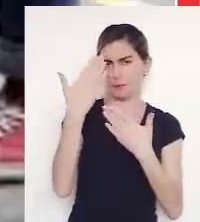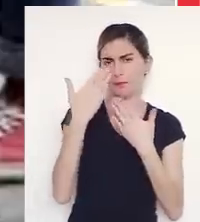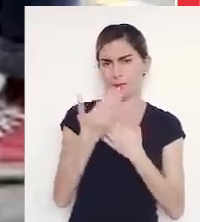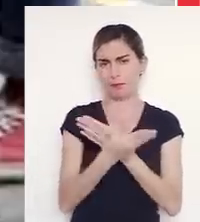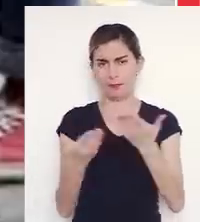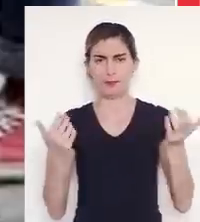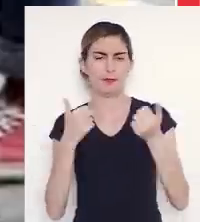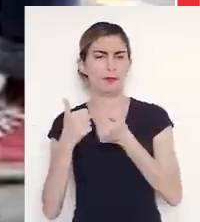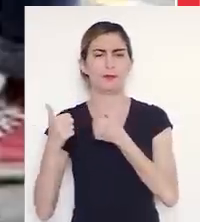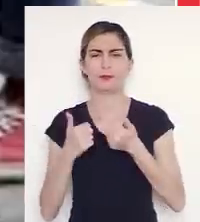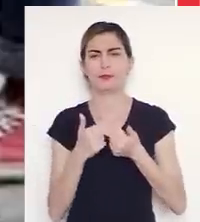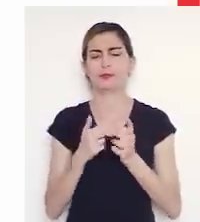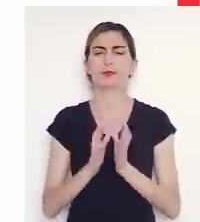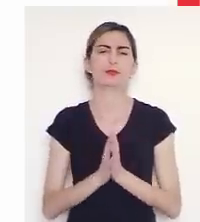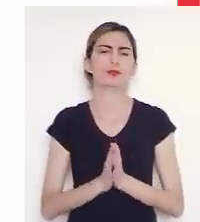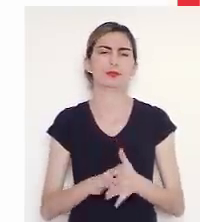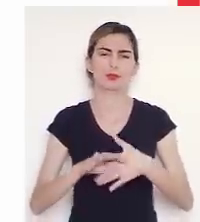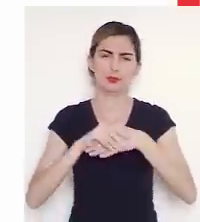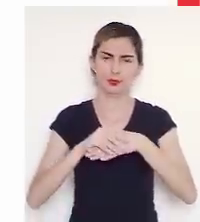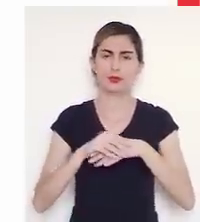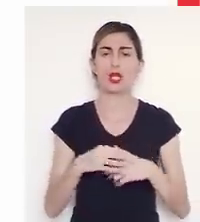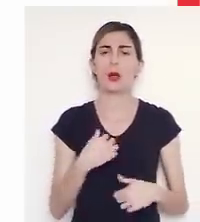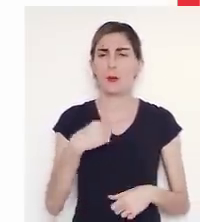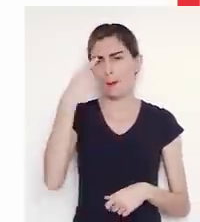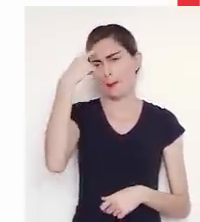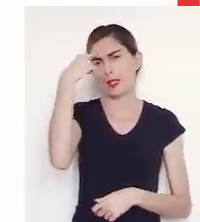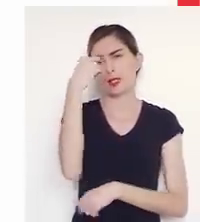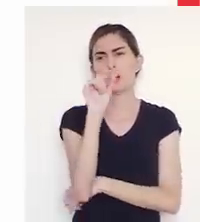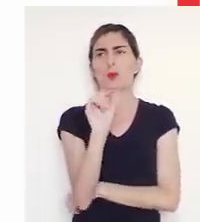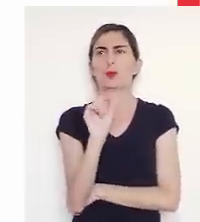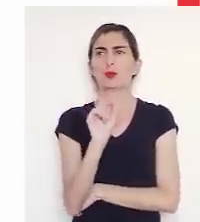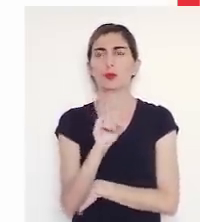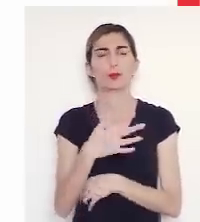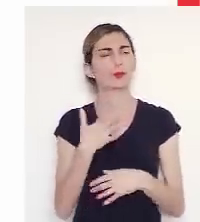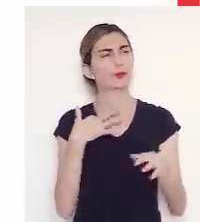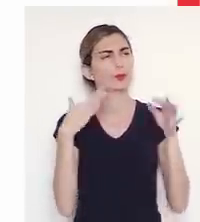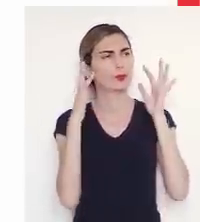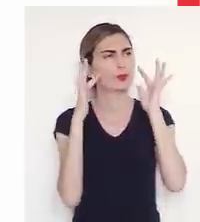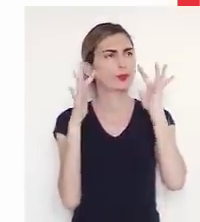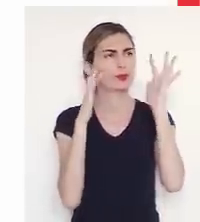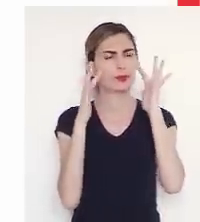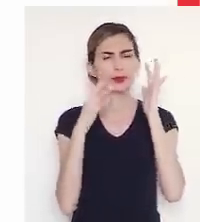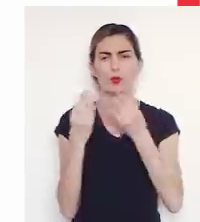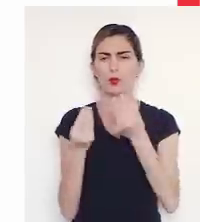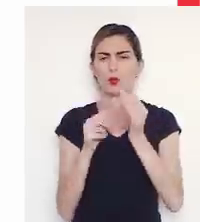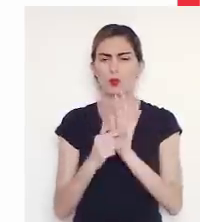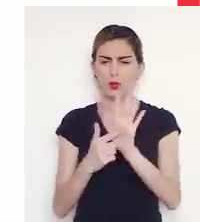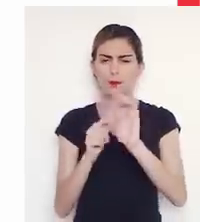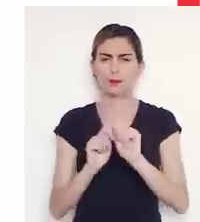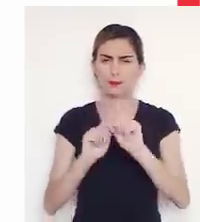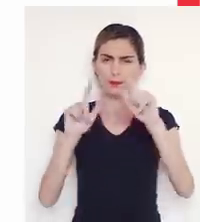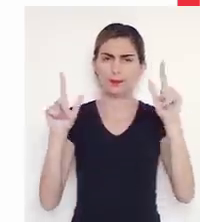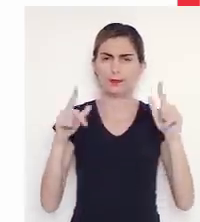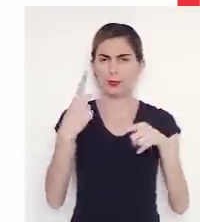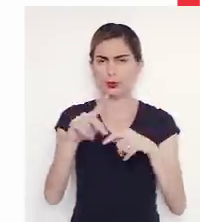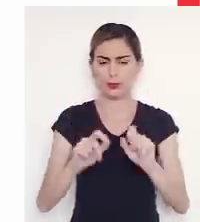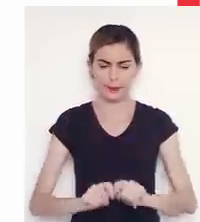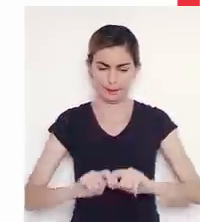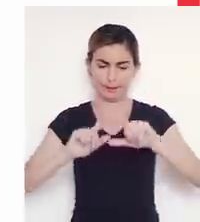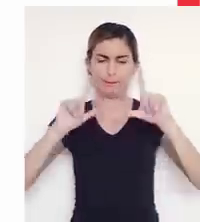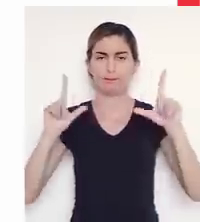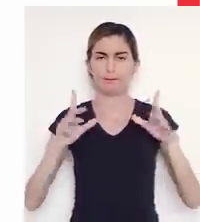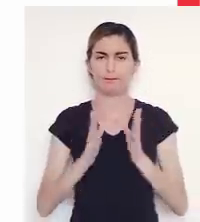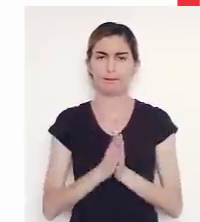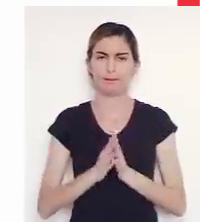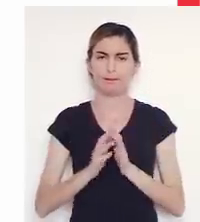aí, beleza? Vamos lá! Então, vamos pensar um pouco aqui? Veja como aparece aí na sua tela.